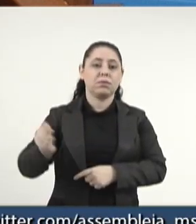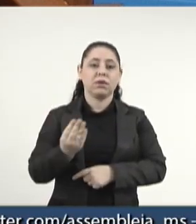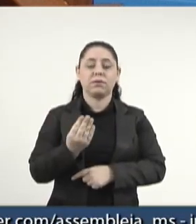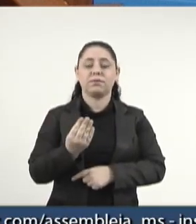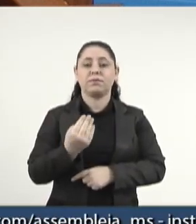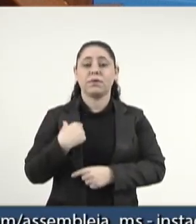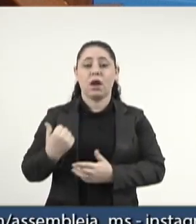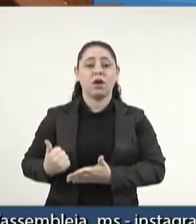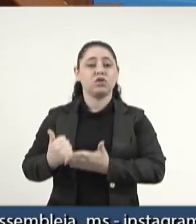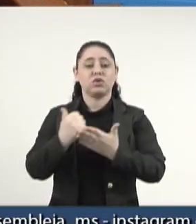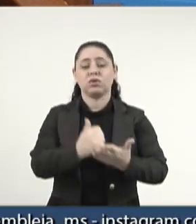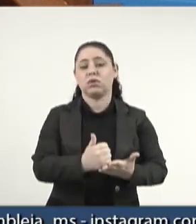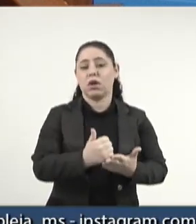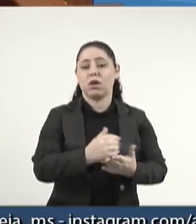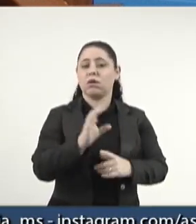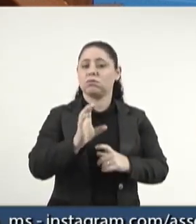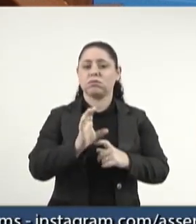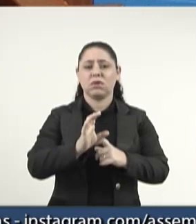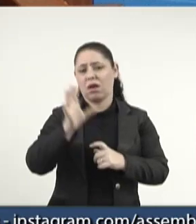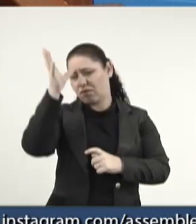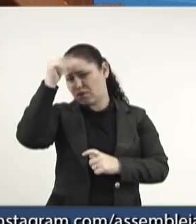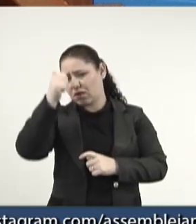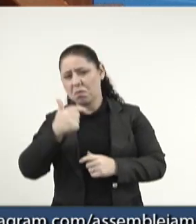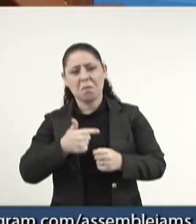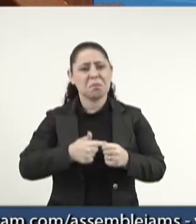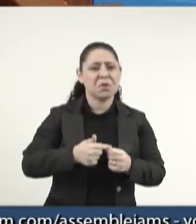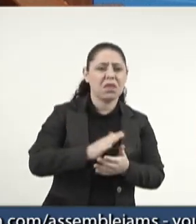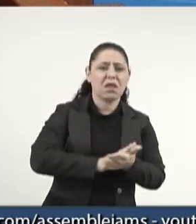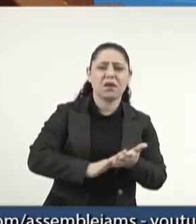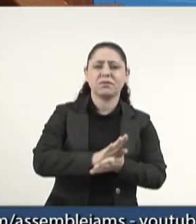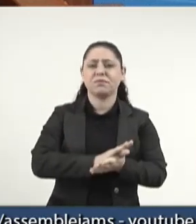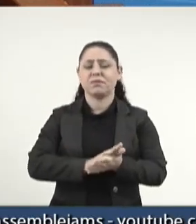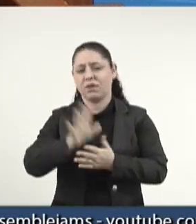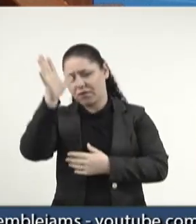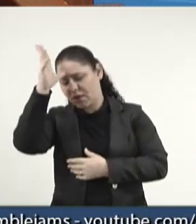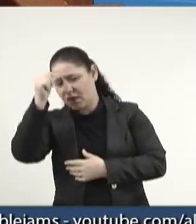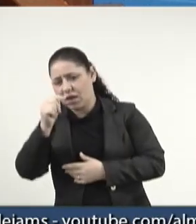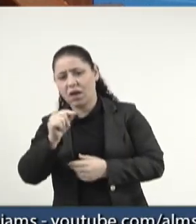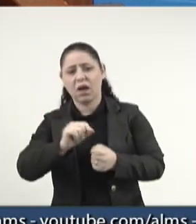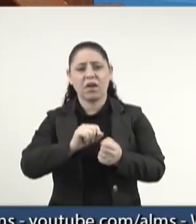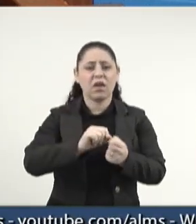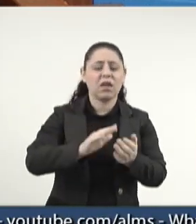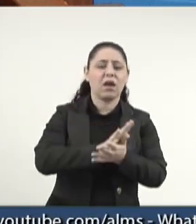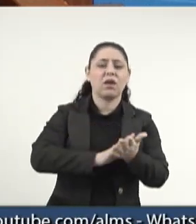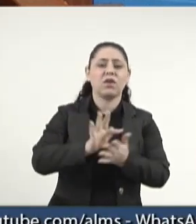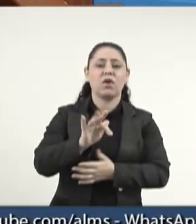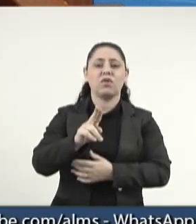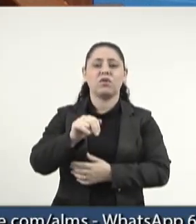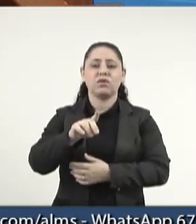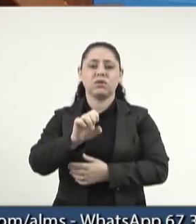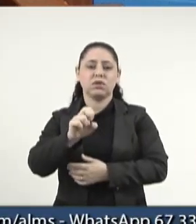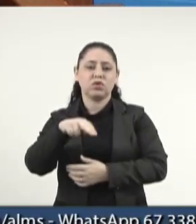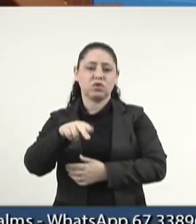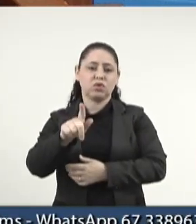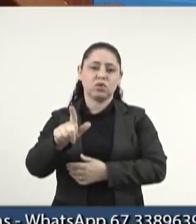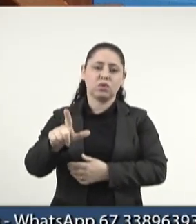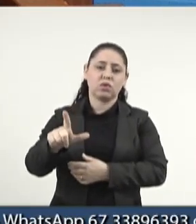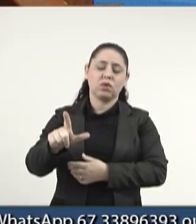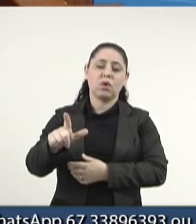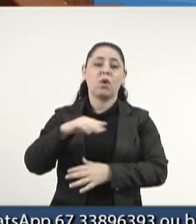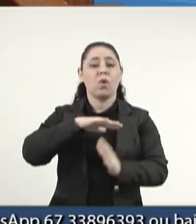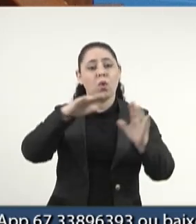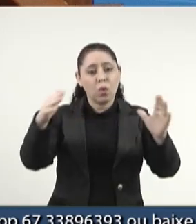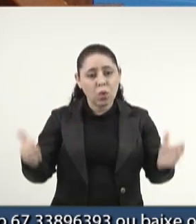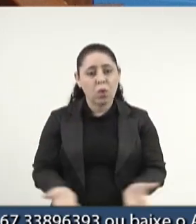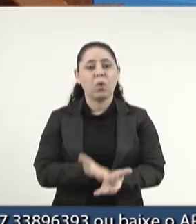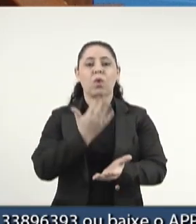estamos socorrendo CACEMS, e nós não estamos resolvendo gasolina, e nós não estamos resolvendo o valor do Fundersul, e nós não estamos resolvendo o valor de cesta